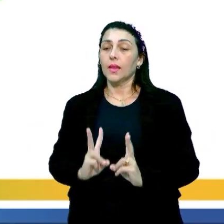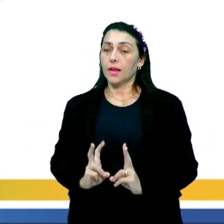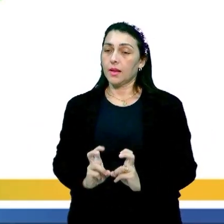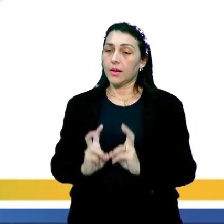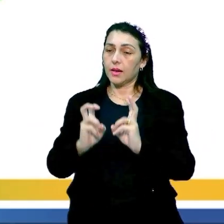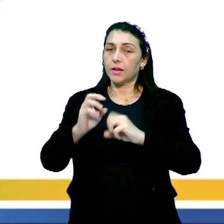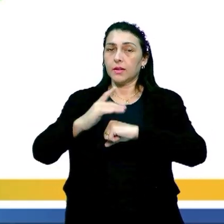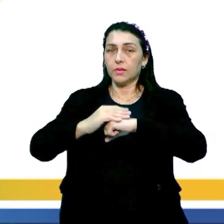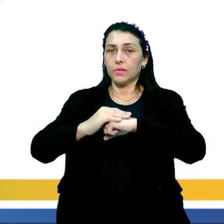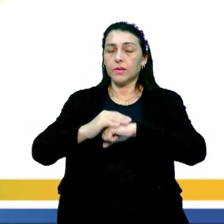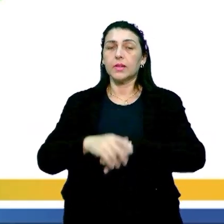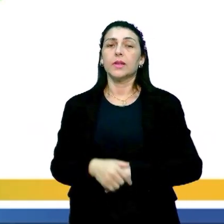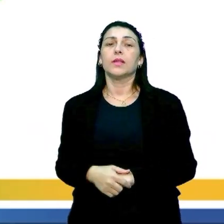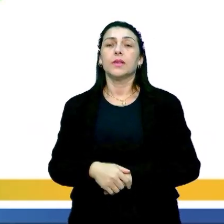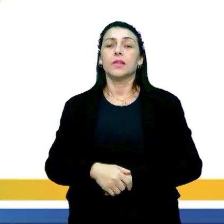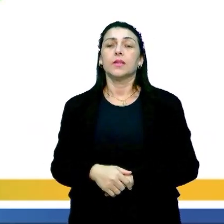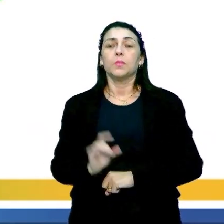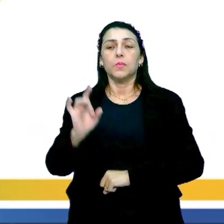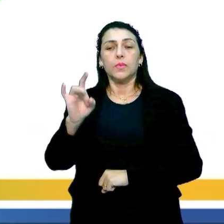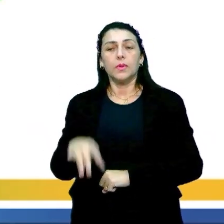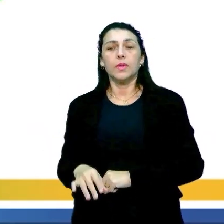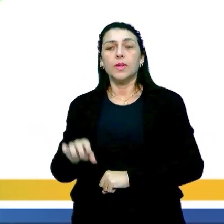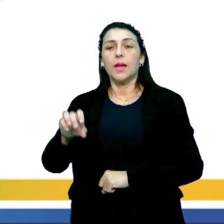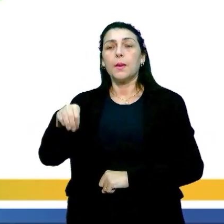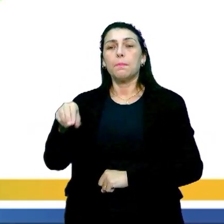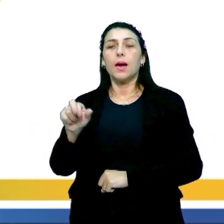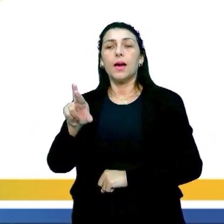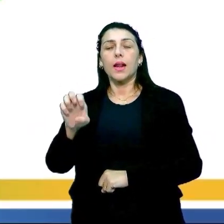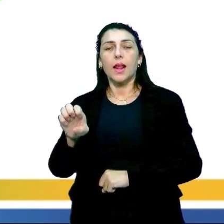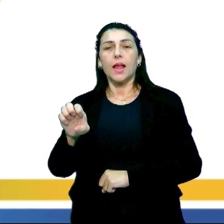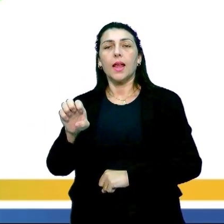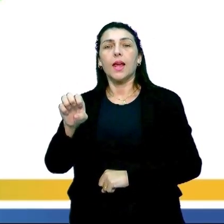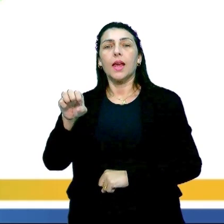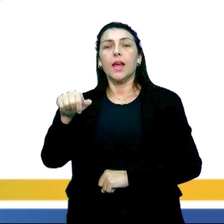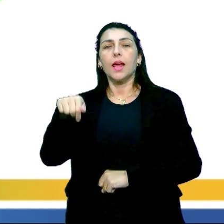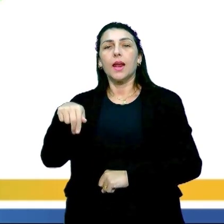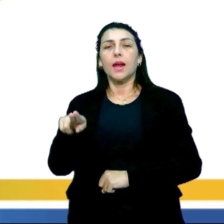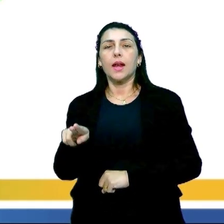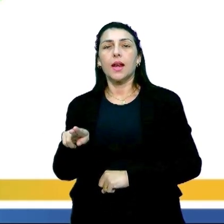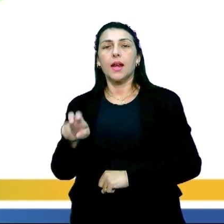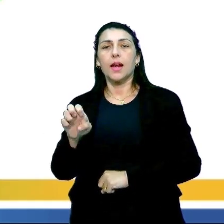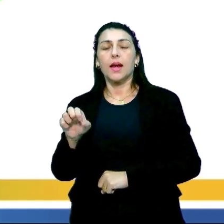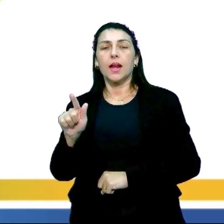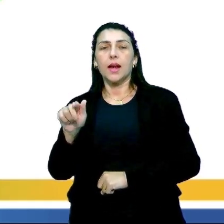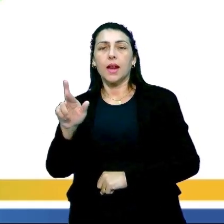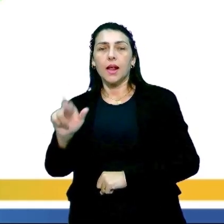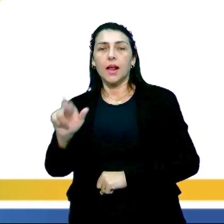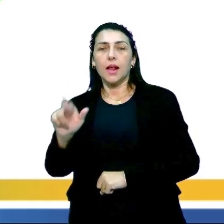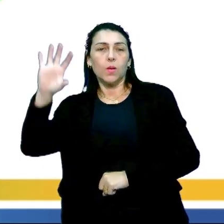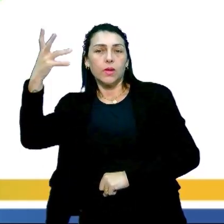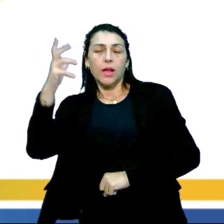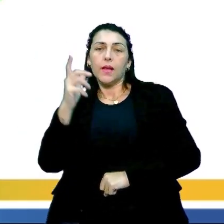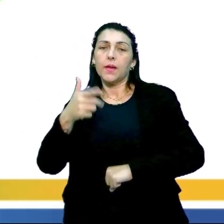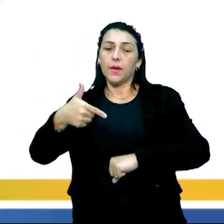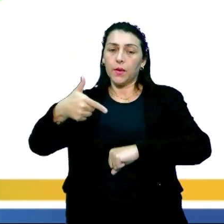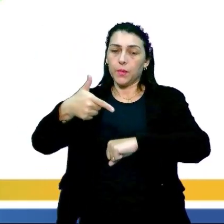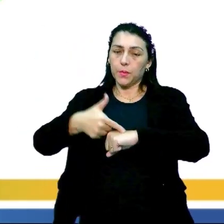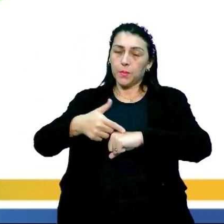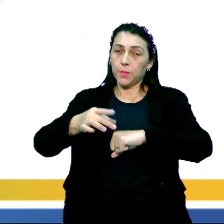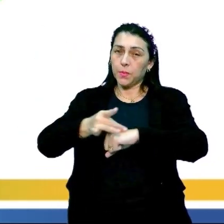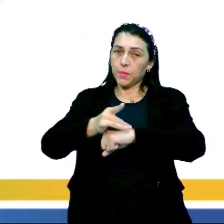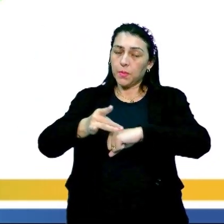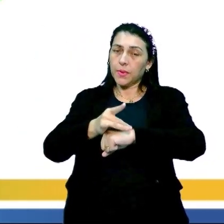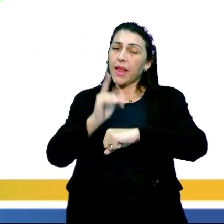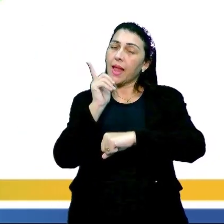cânceres. Por último aqui, a maré negra. É quando ocorre um derramamento de petróleo